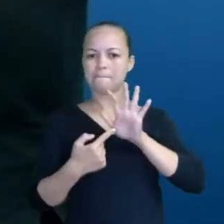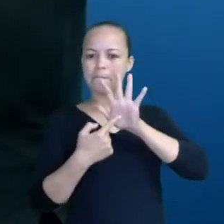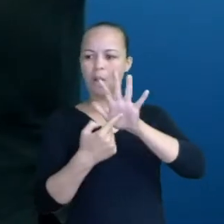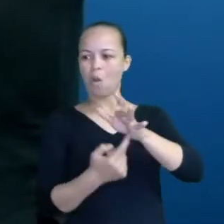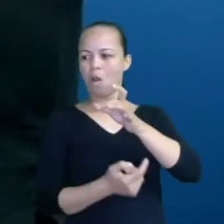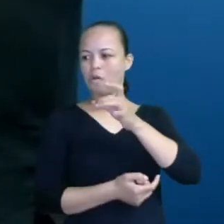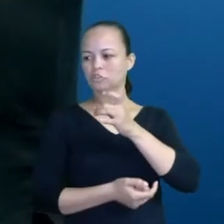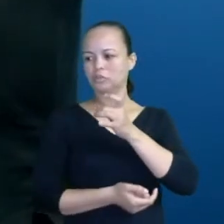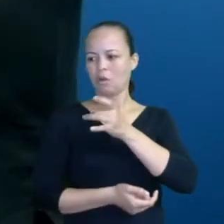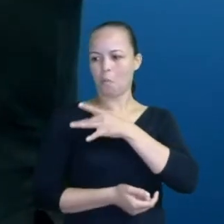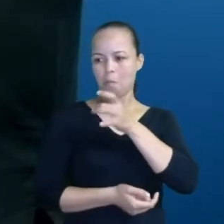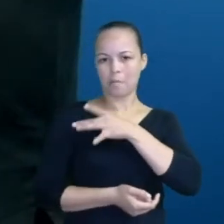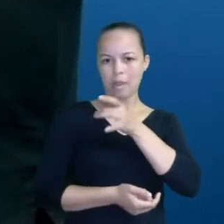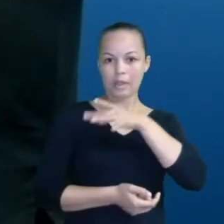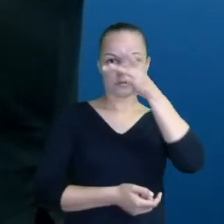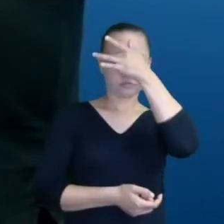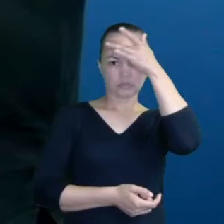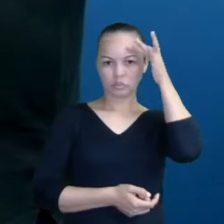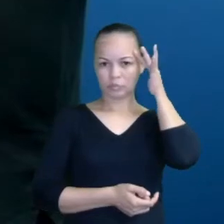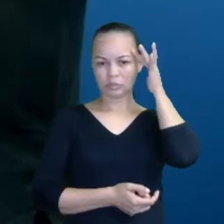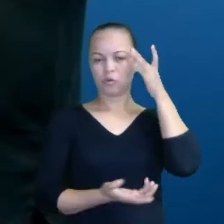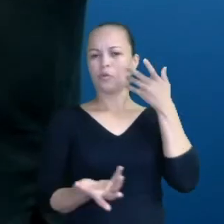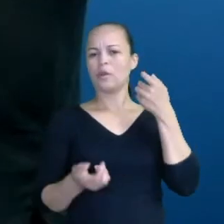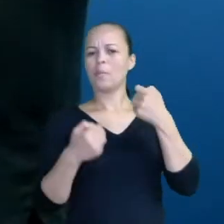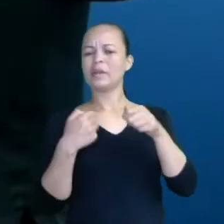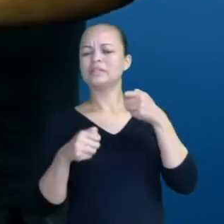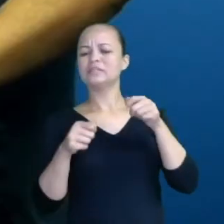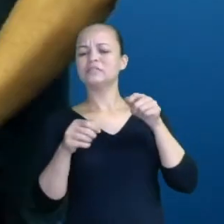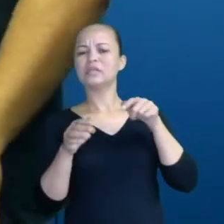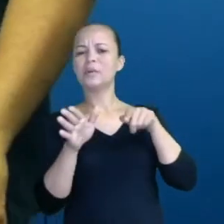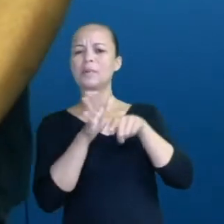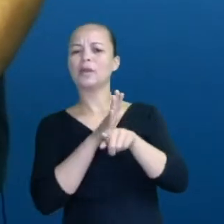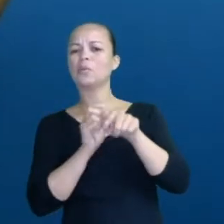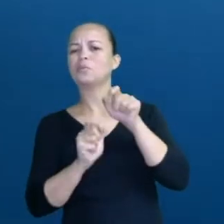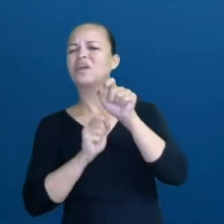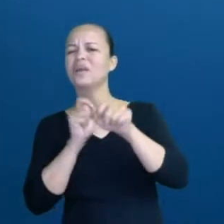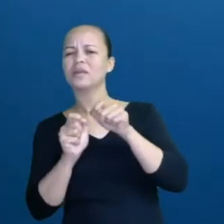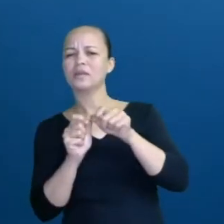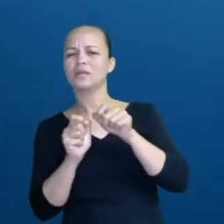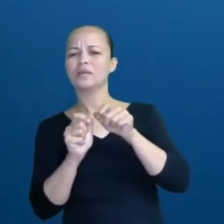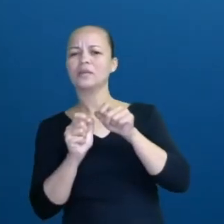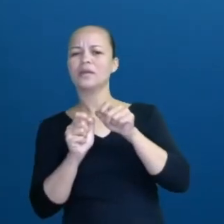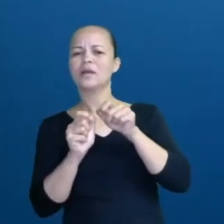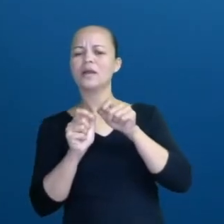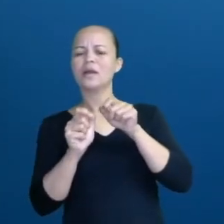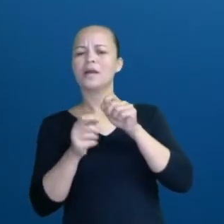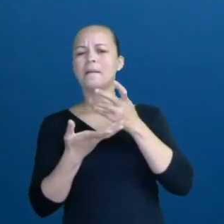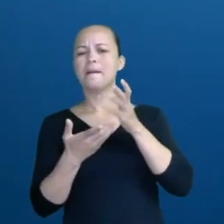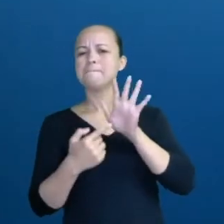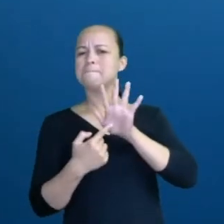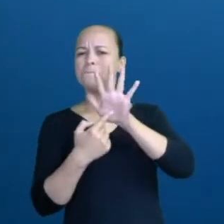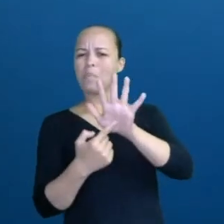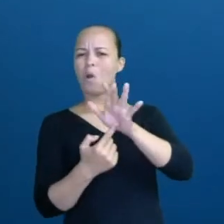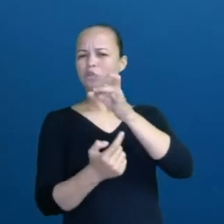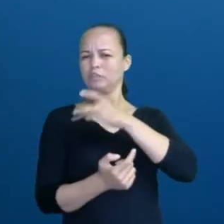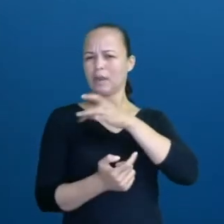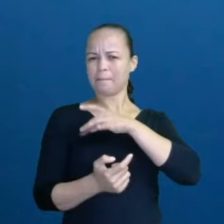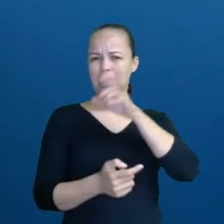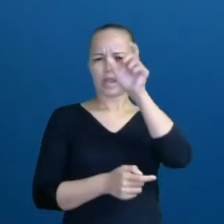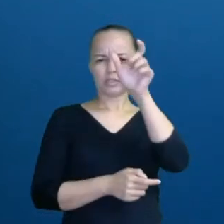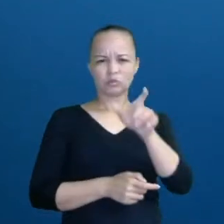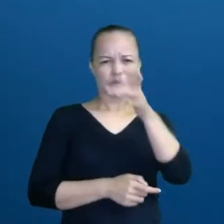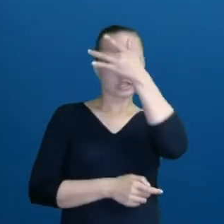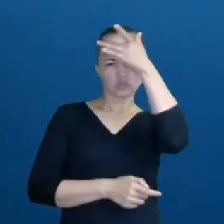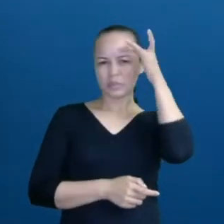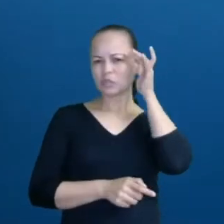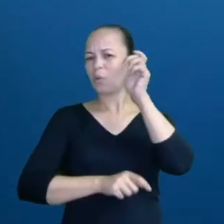Para eu encontrar o sujeito, eu vou ter que fazer a pergunta quem. Ou seja, quem mostra o medo das pessoas? Logo vem a